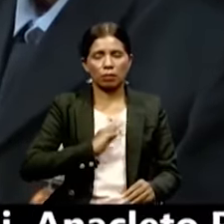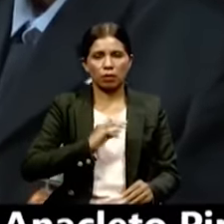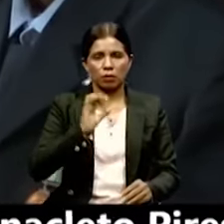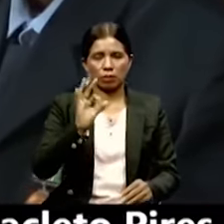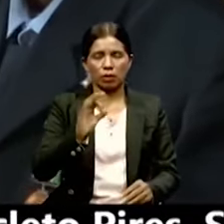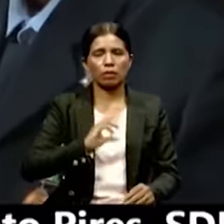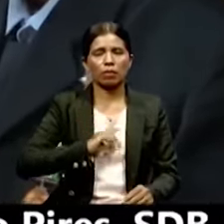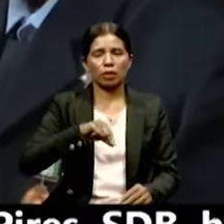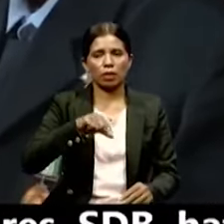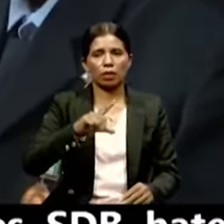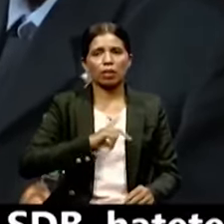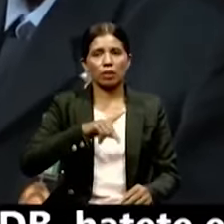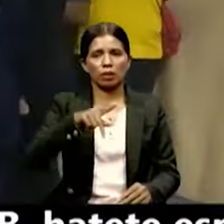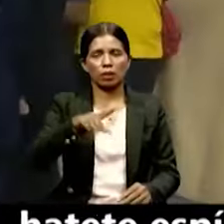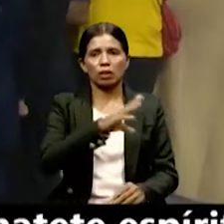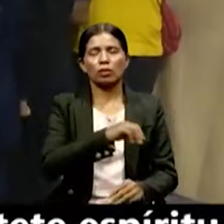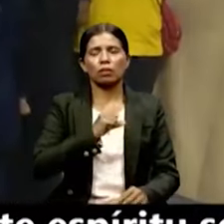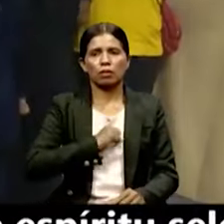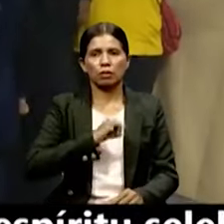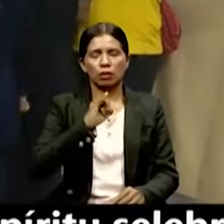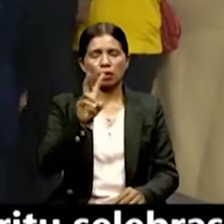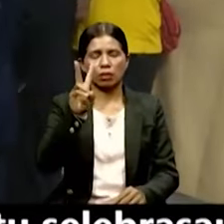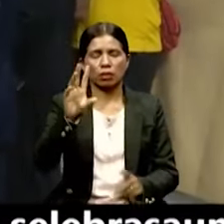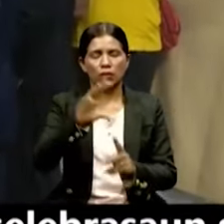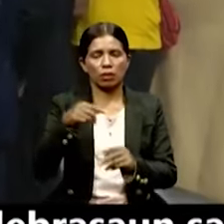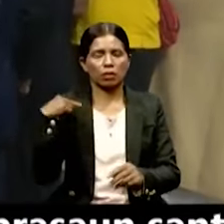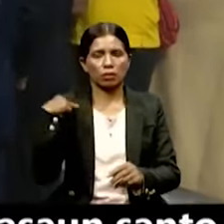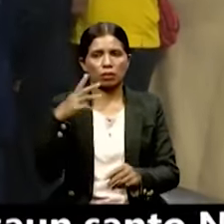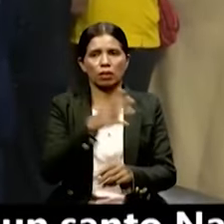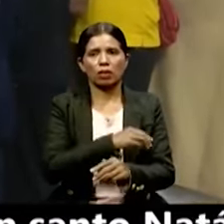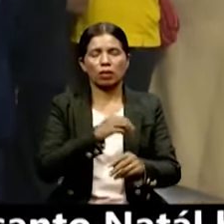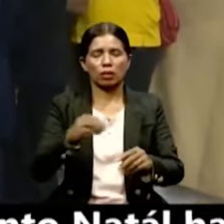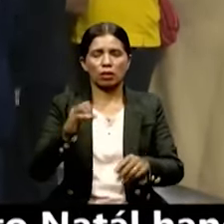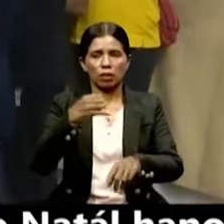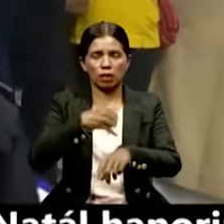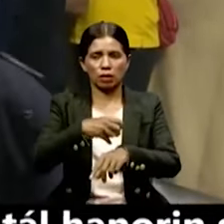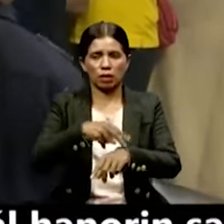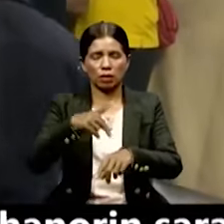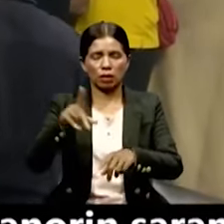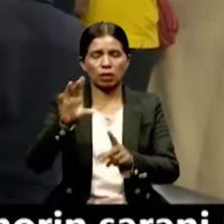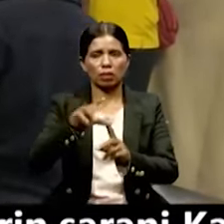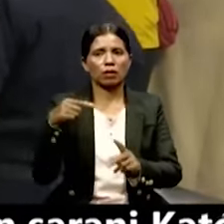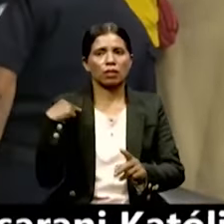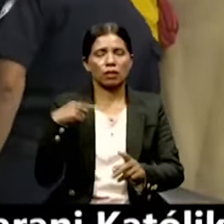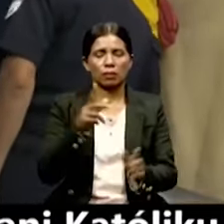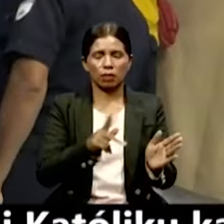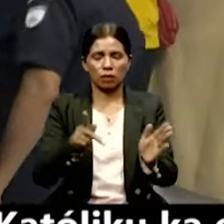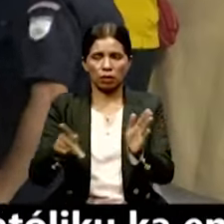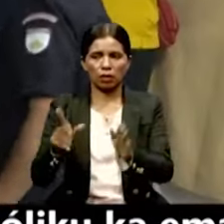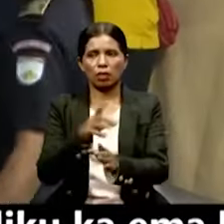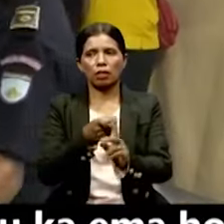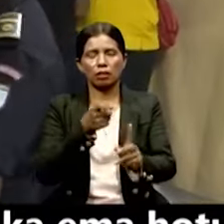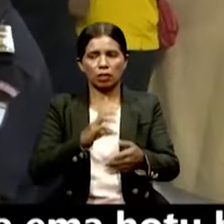Ainaru, Viqueque, Likisa, no Covalima. Na enroa ba chefe gabinete cooperação no relação internacional, no chefe gabinete planeamento estratégico